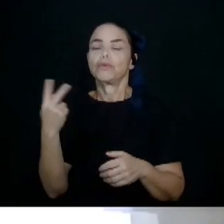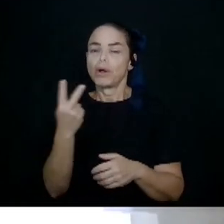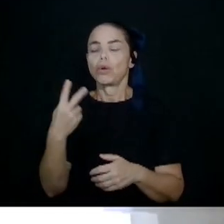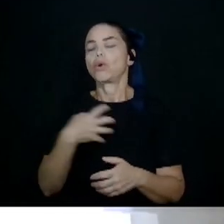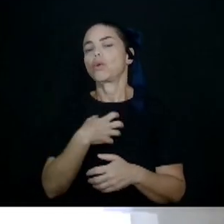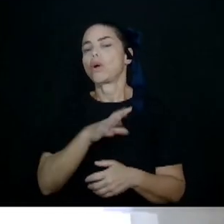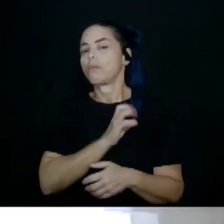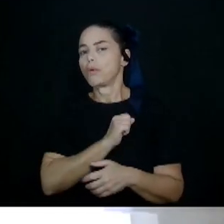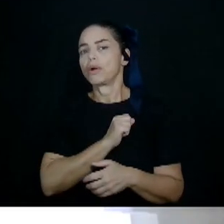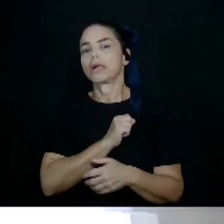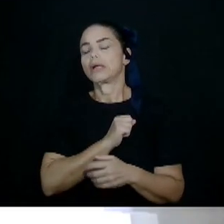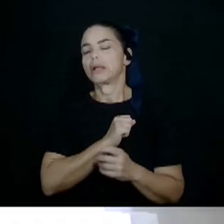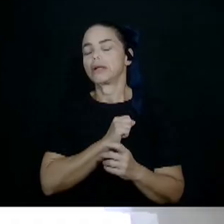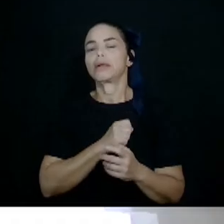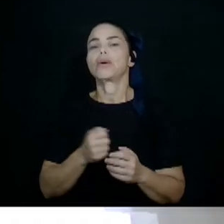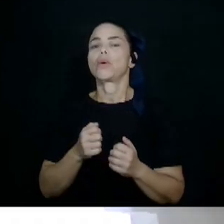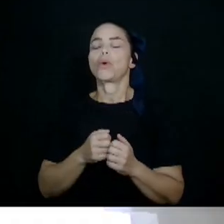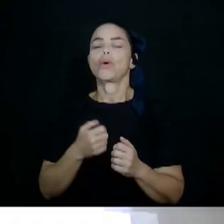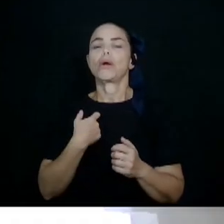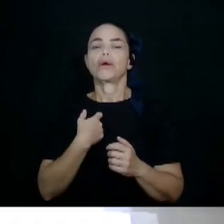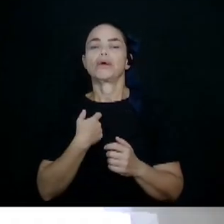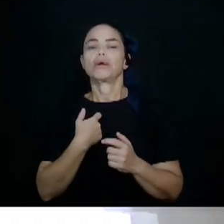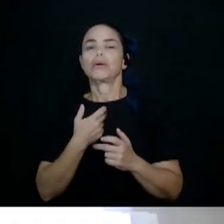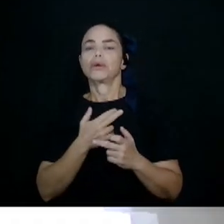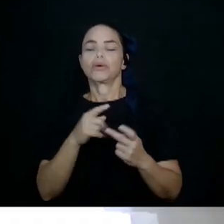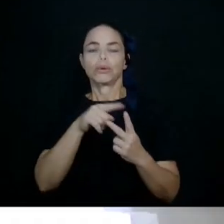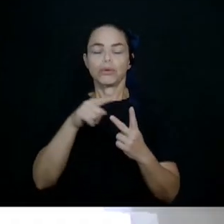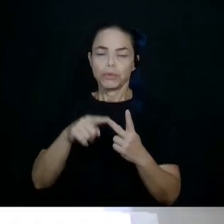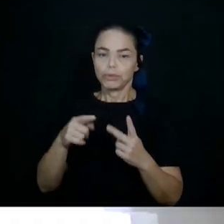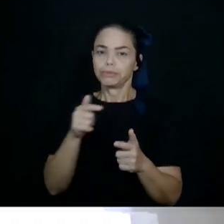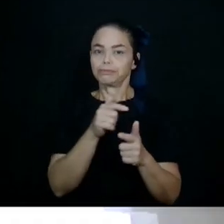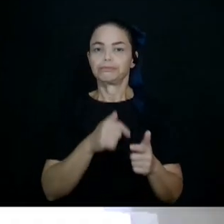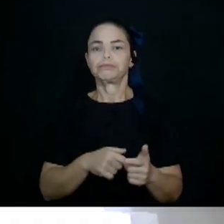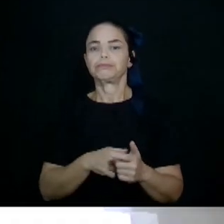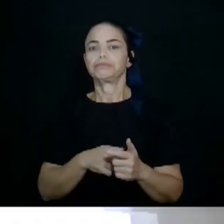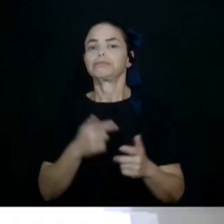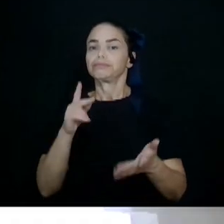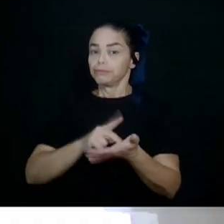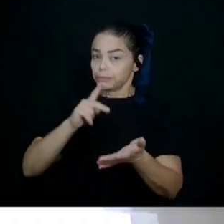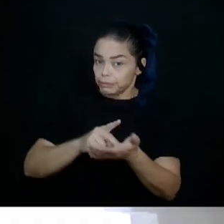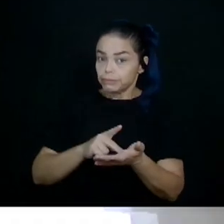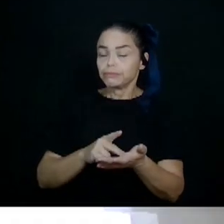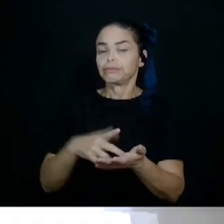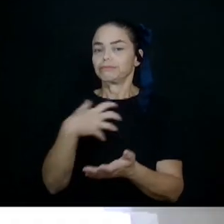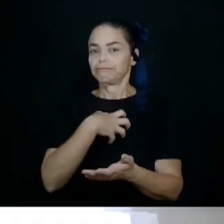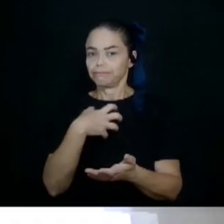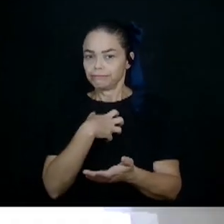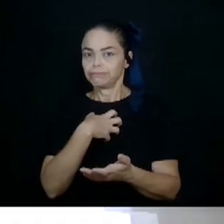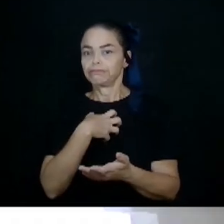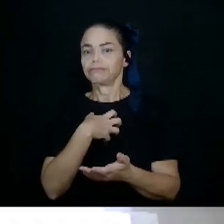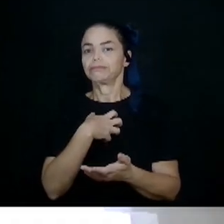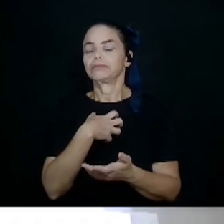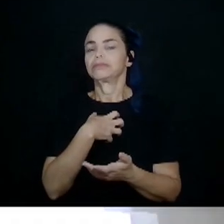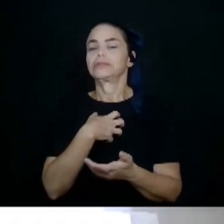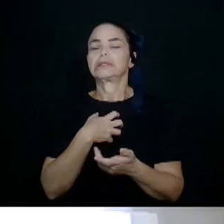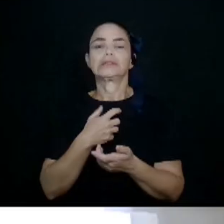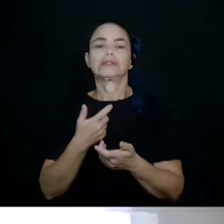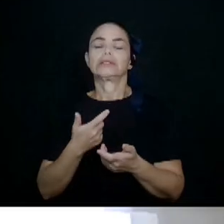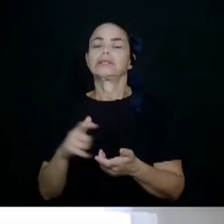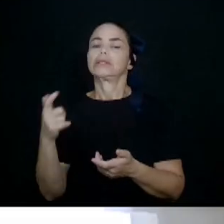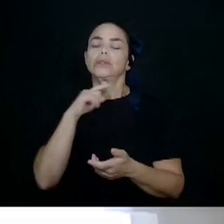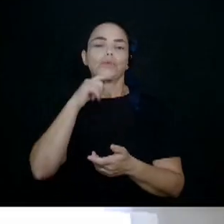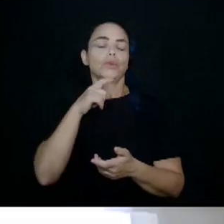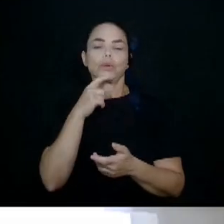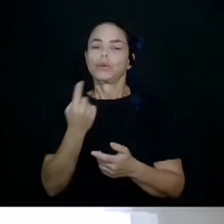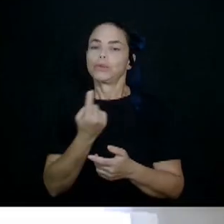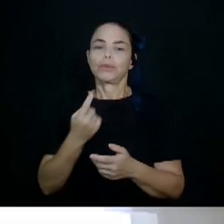desfazer, né? Então, existem as duas situações. Pessoas que realmente sentem que aquilo fuge do controle e não conseguem sozinho